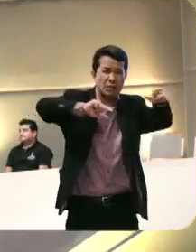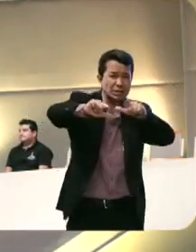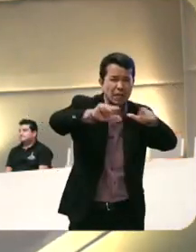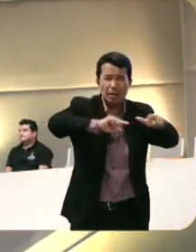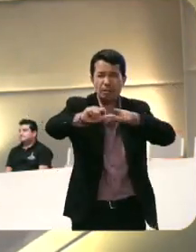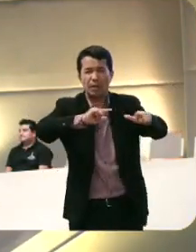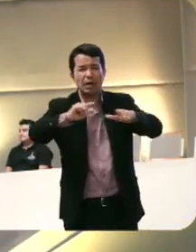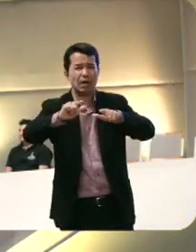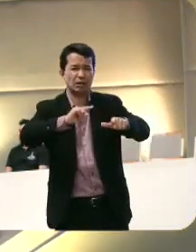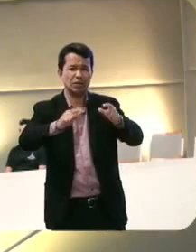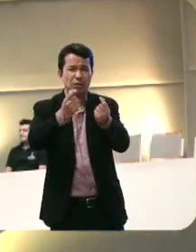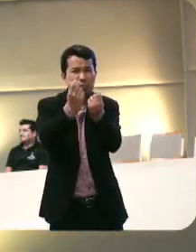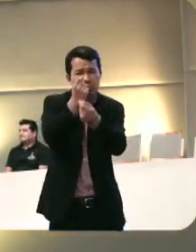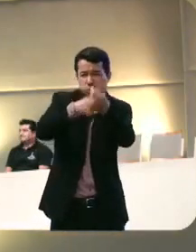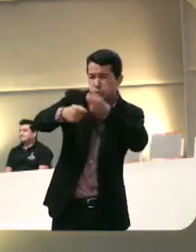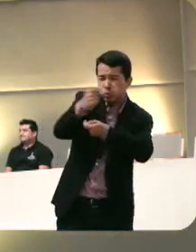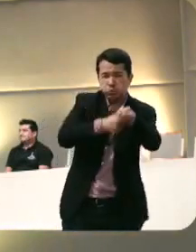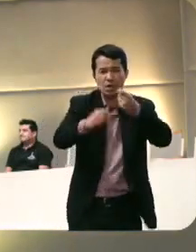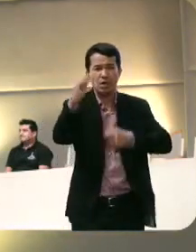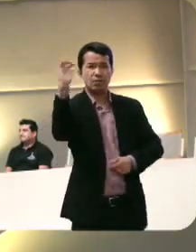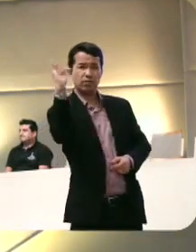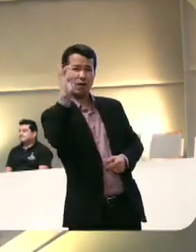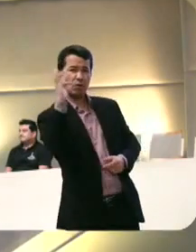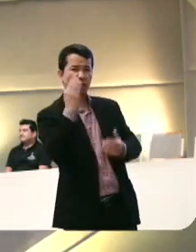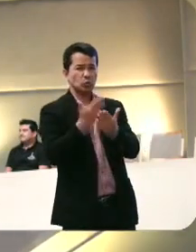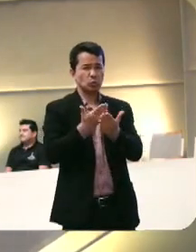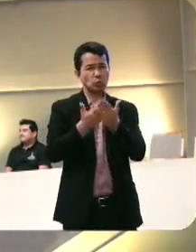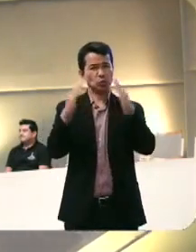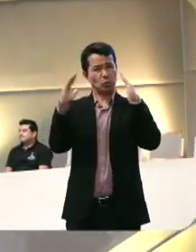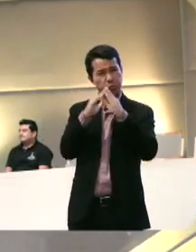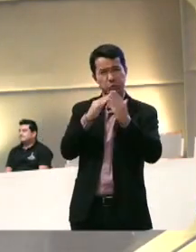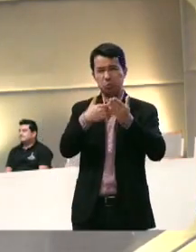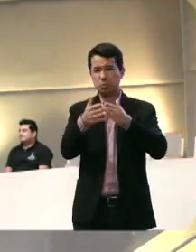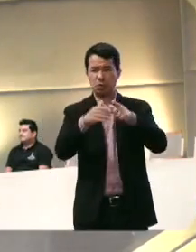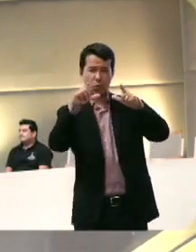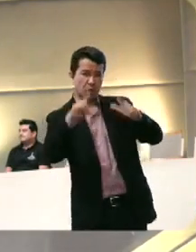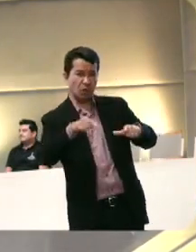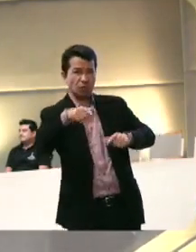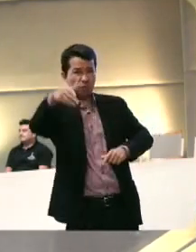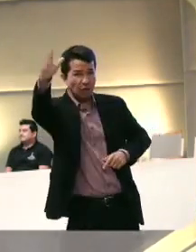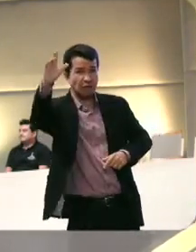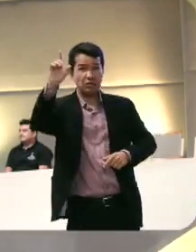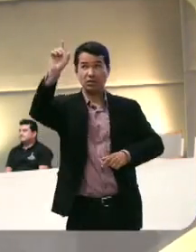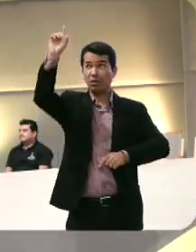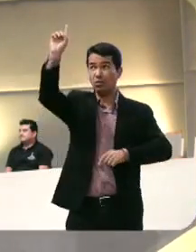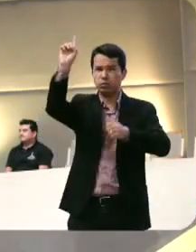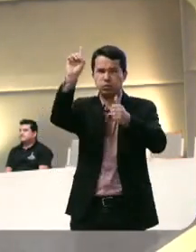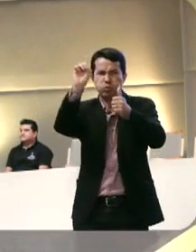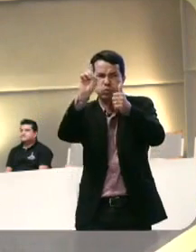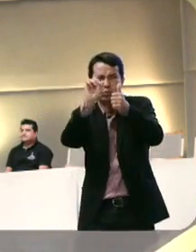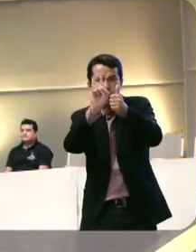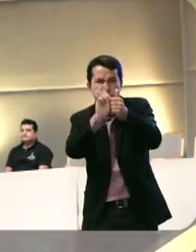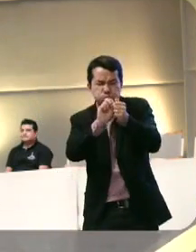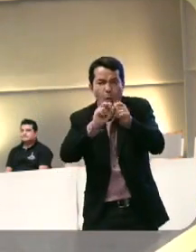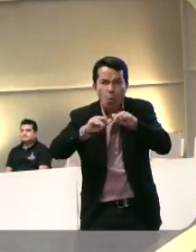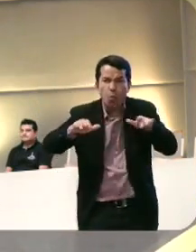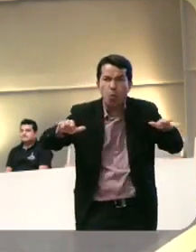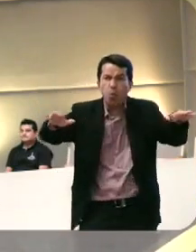te acompanhar na faculdade, na escola. Esta nuvem vai contigo. Se Ele estiver no